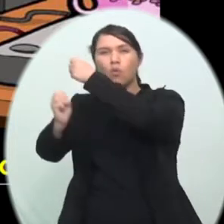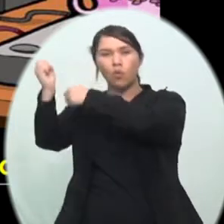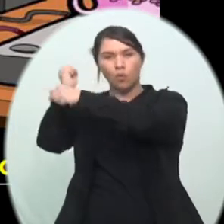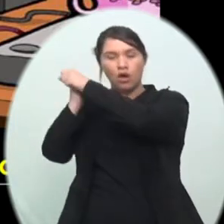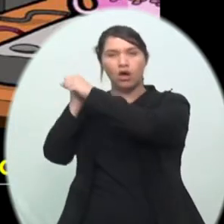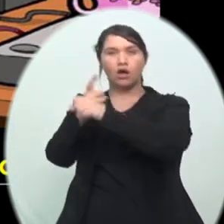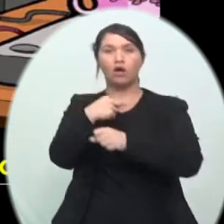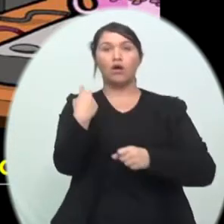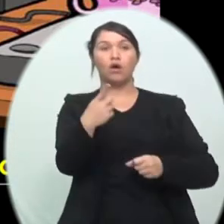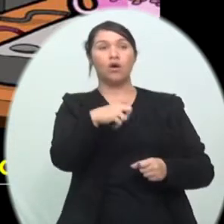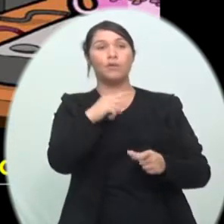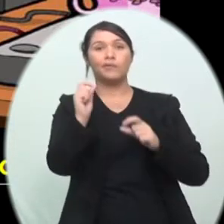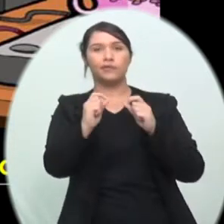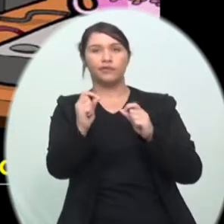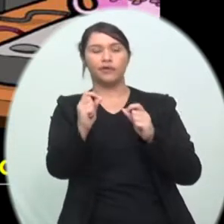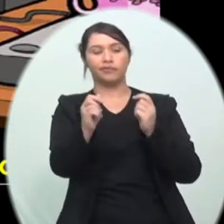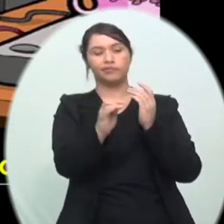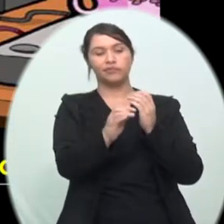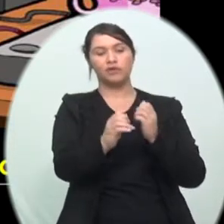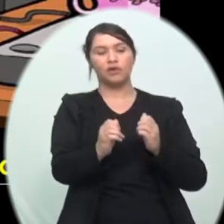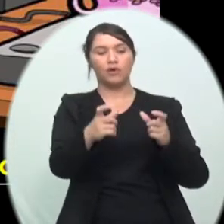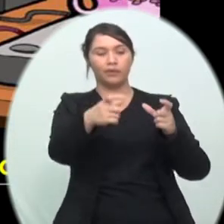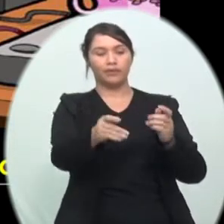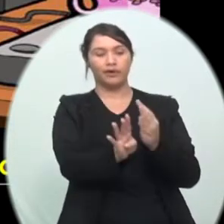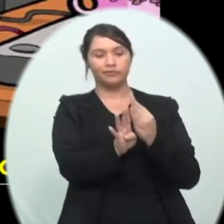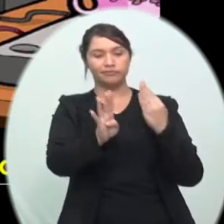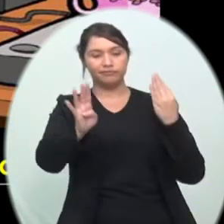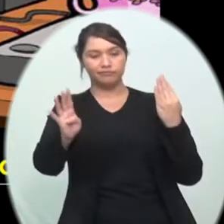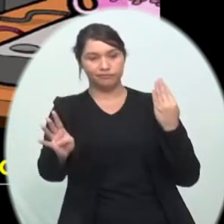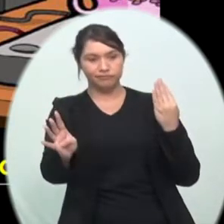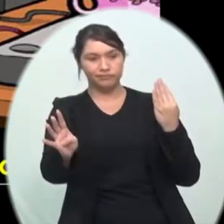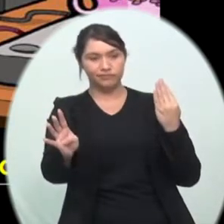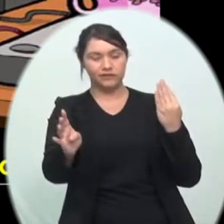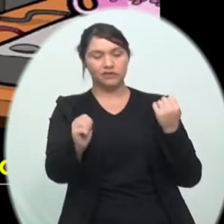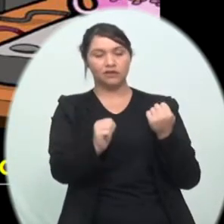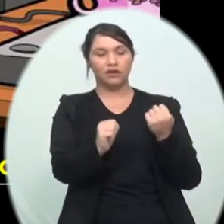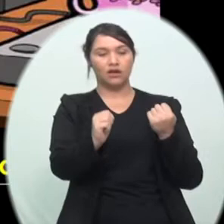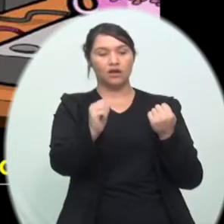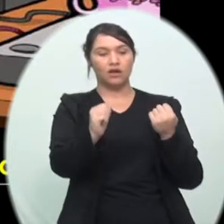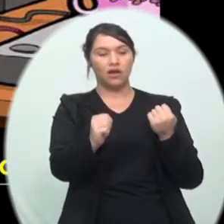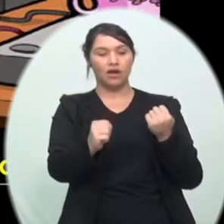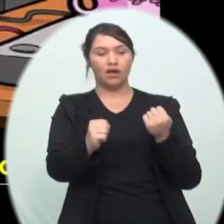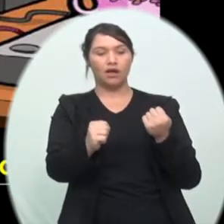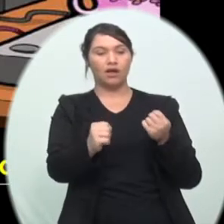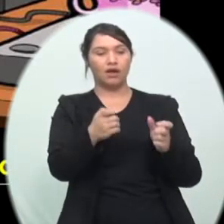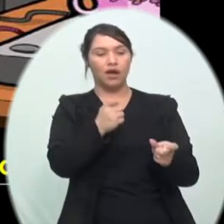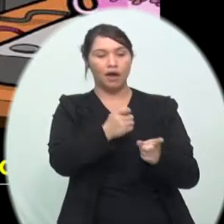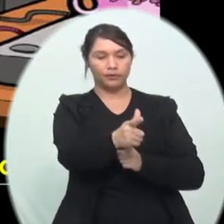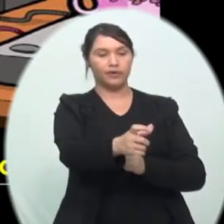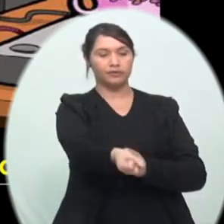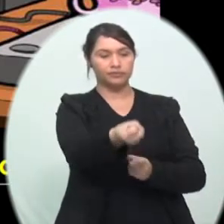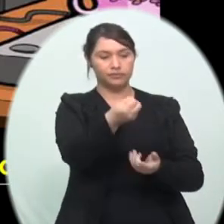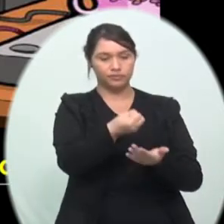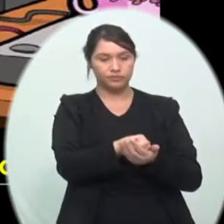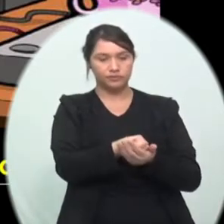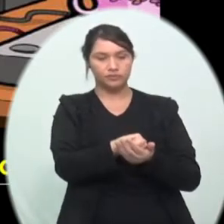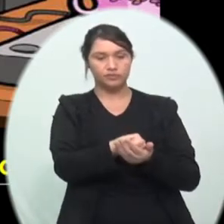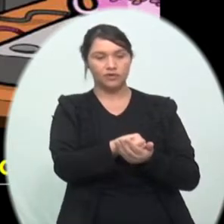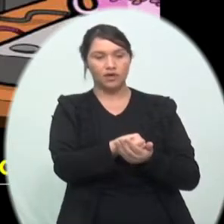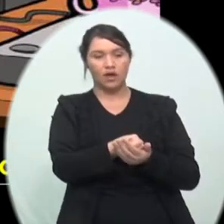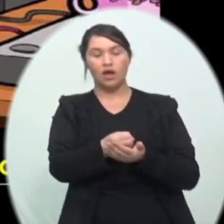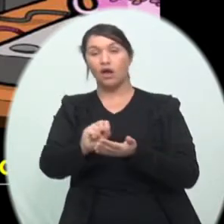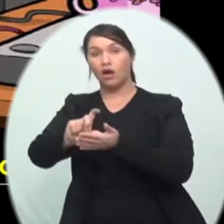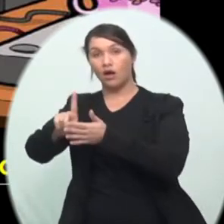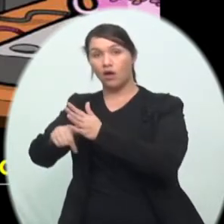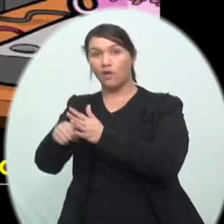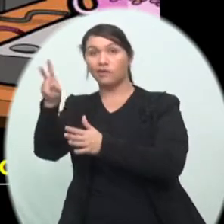né? E ainda tinha aquela preocupação de que de devolver na segunda-feira aquele transtorno e pagava multa. E não sei. Aí vem